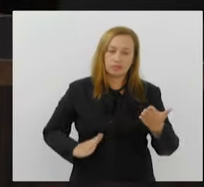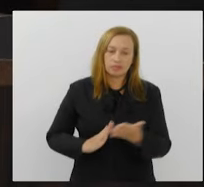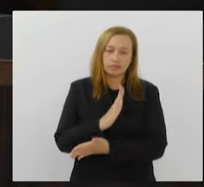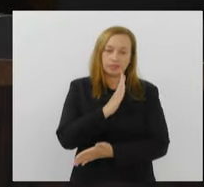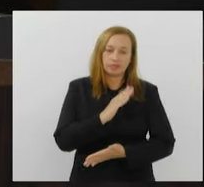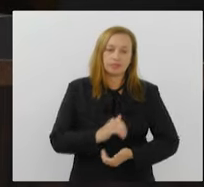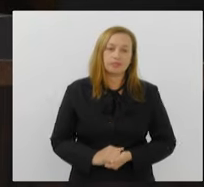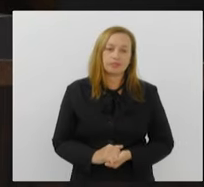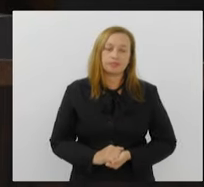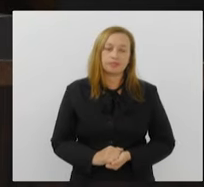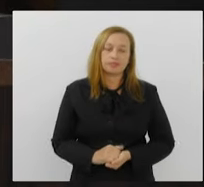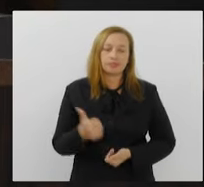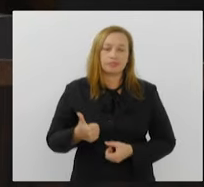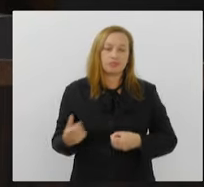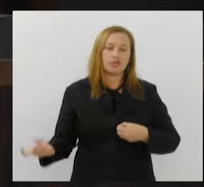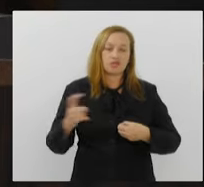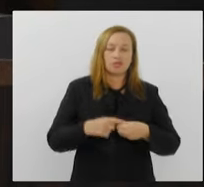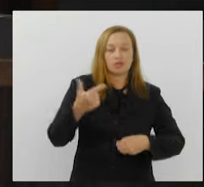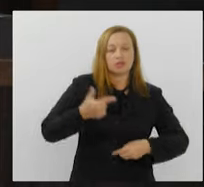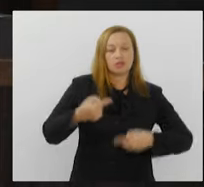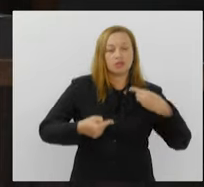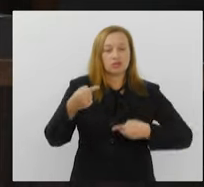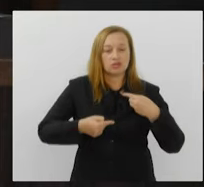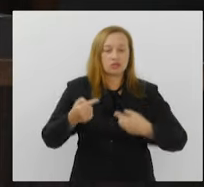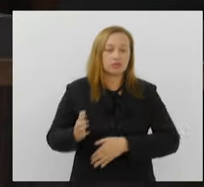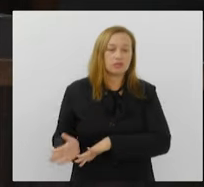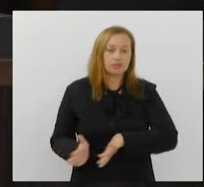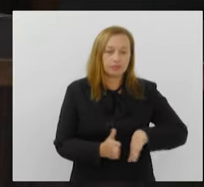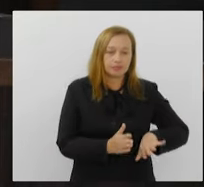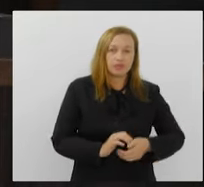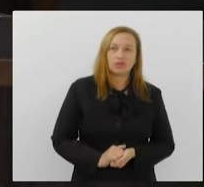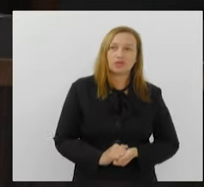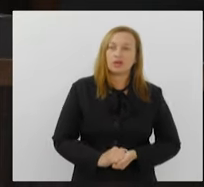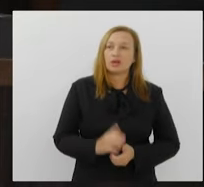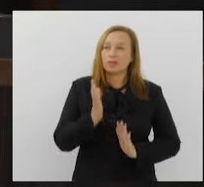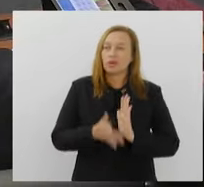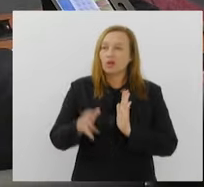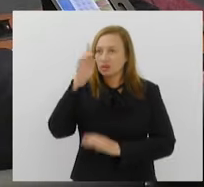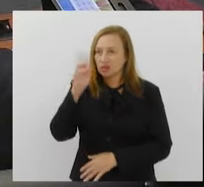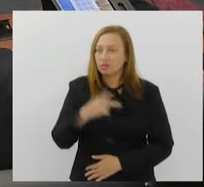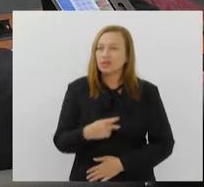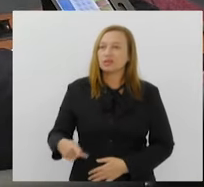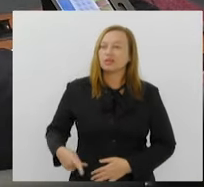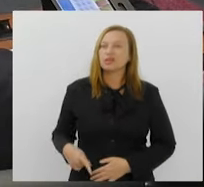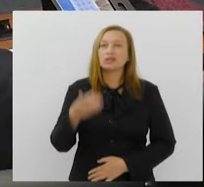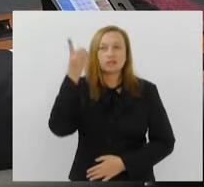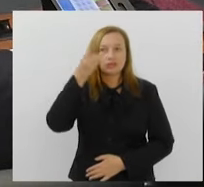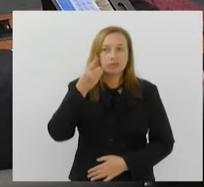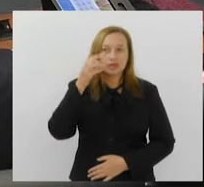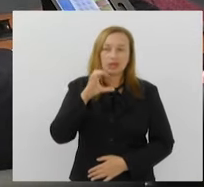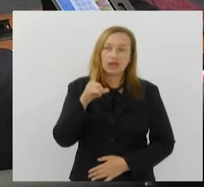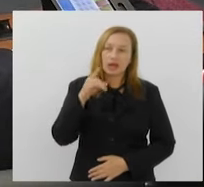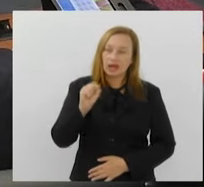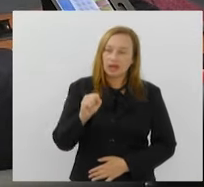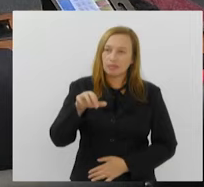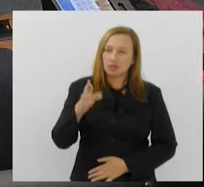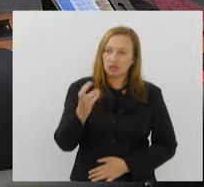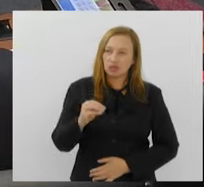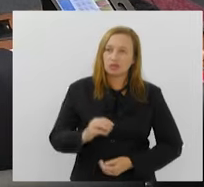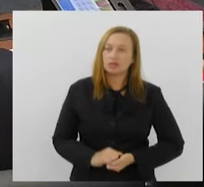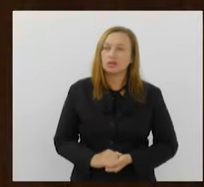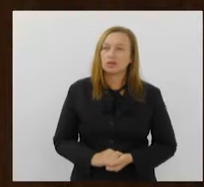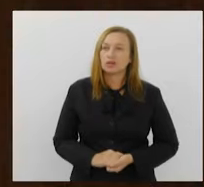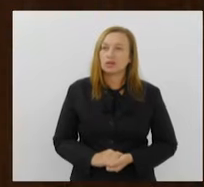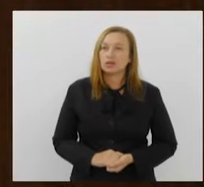como estão. Aprovado em primeira e retorna em segunda discussão. Pela ordem, senhor presidente. Deputada Carla Machado, pela ordem.